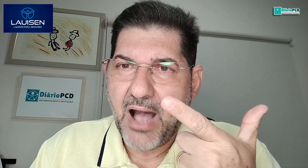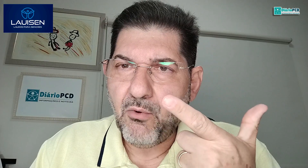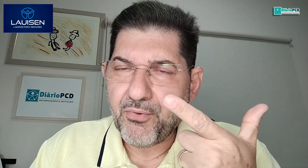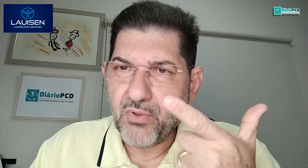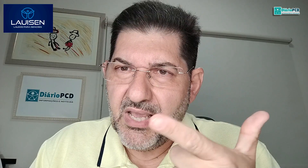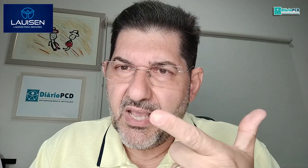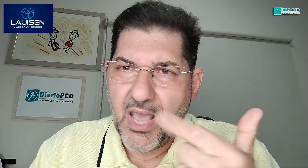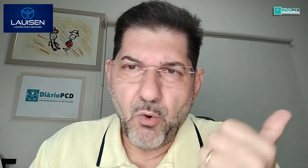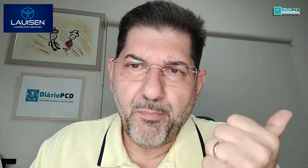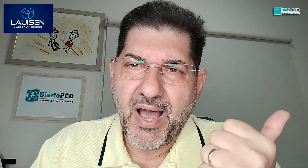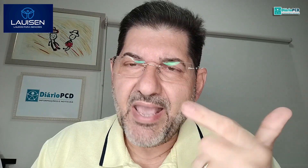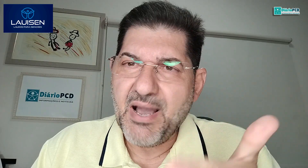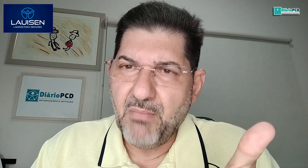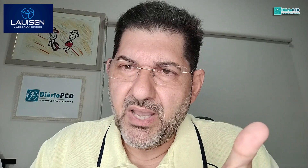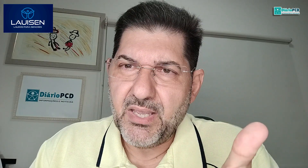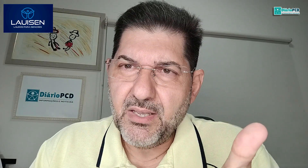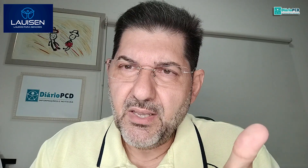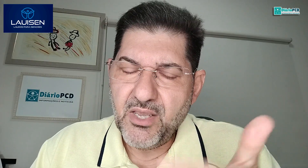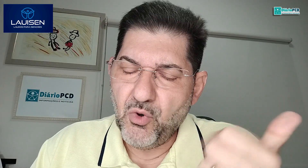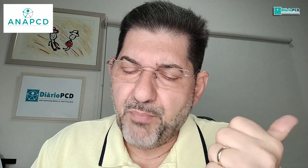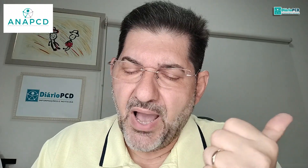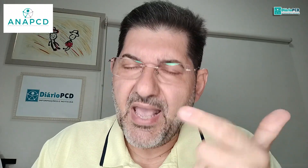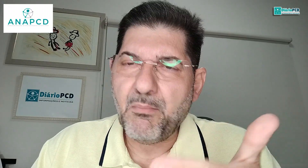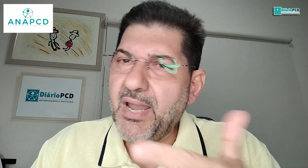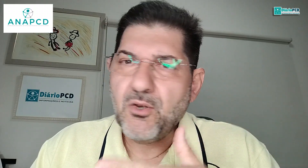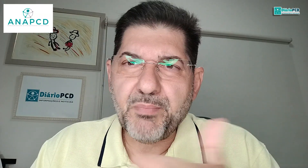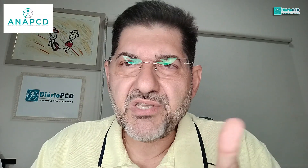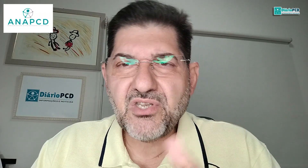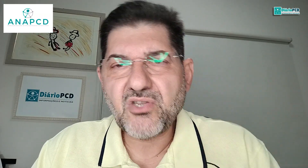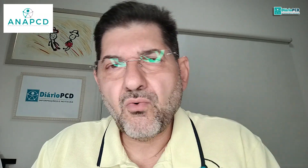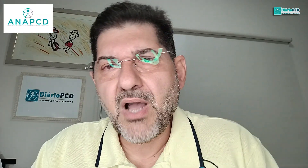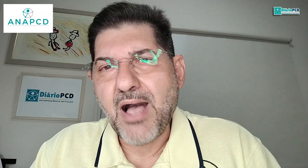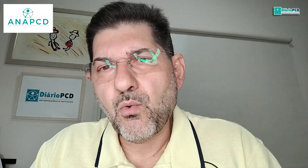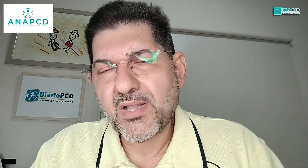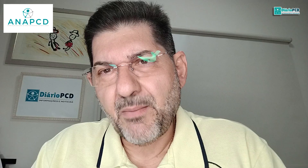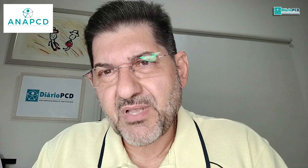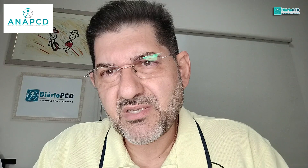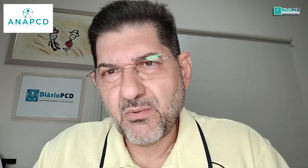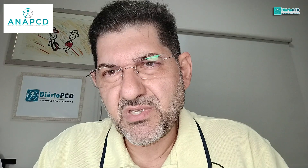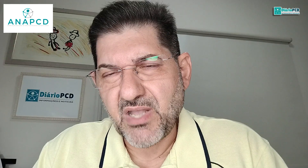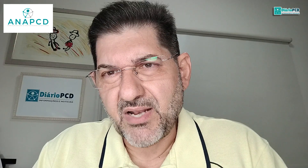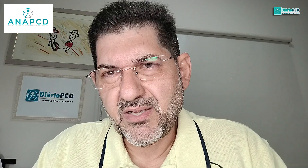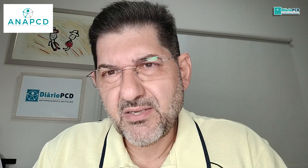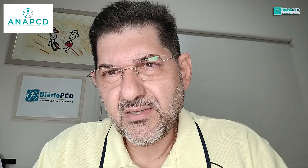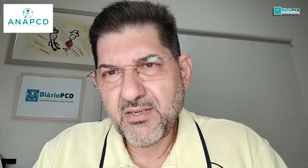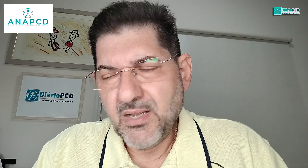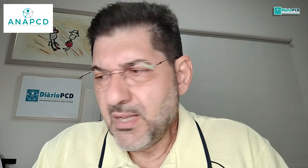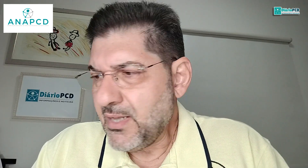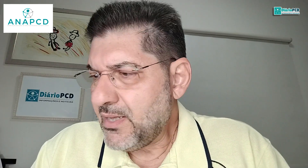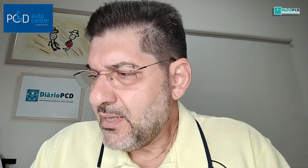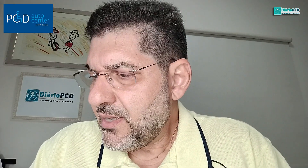dirigir o carro para o Gui é o pai e a mãe. E o pai e a mãe não precisam de um carro com adaptação externa.